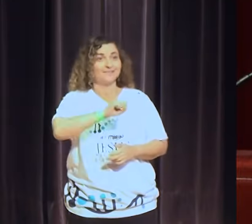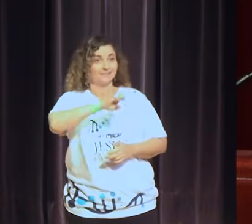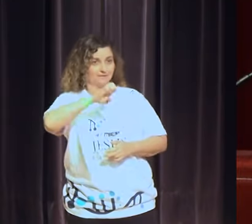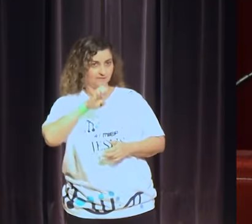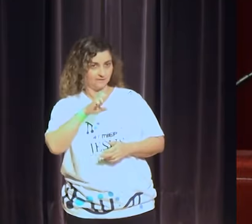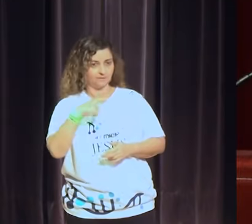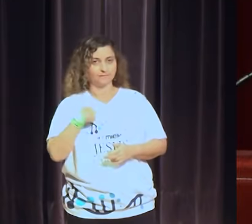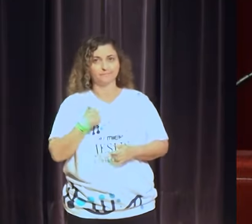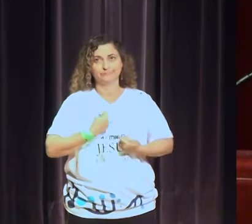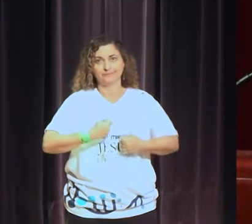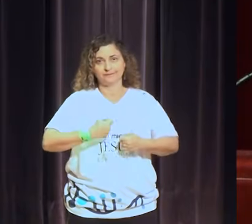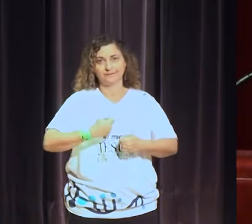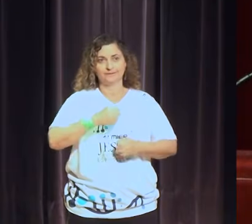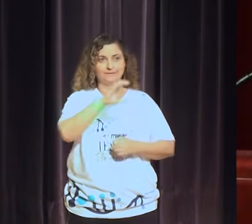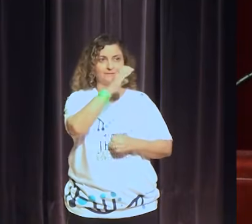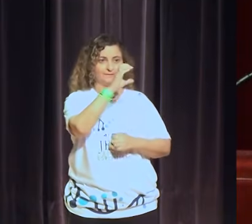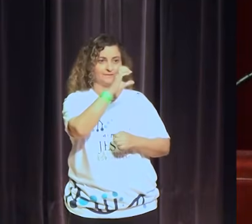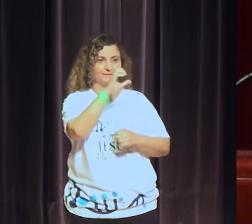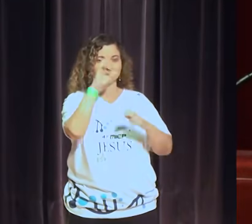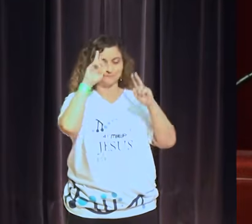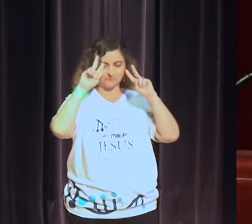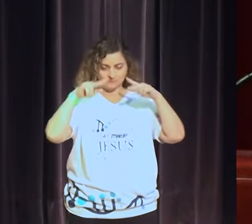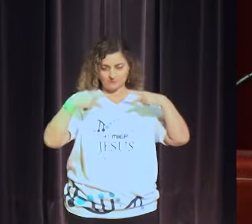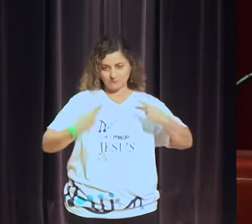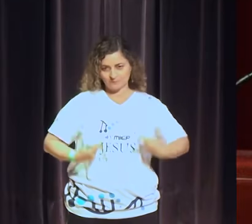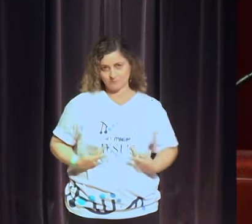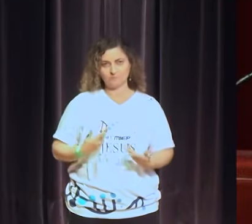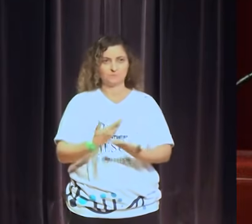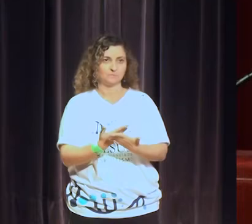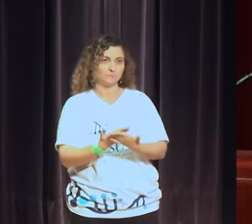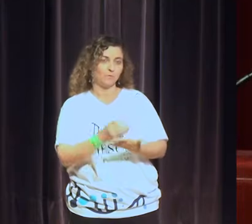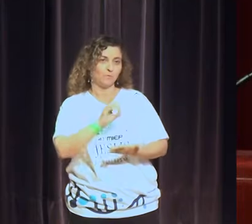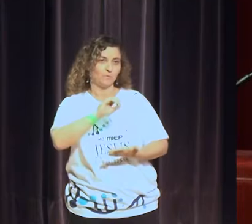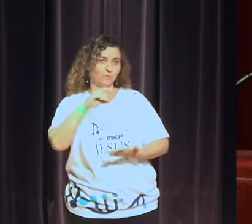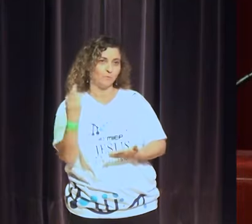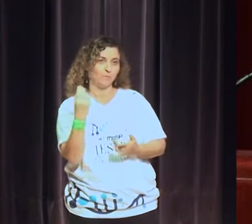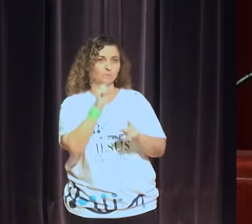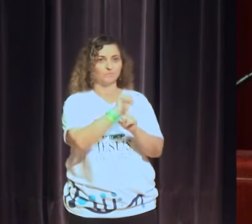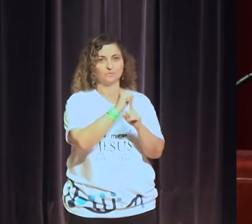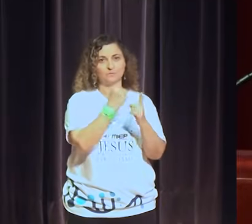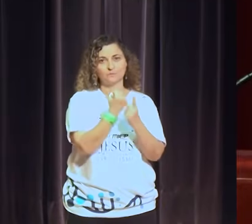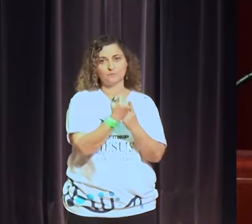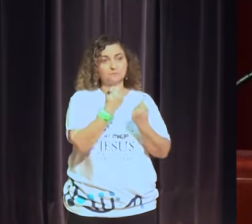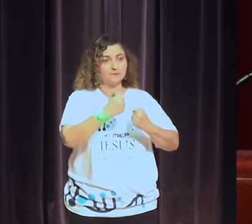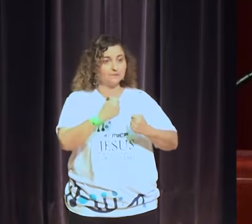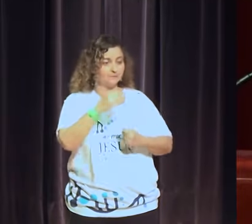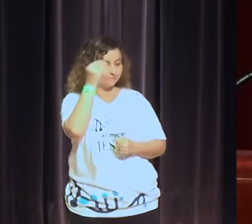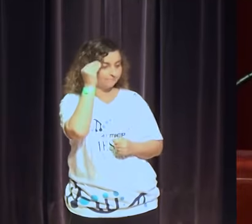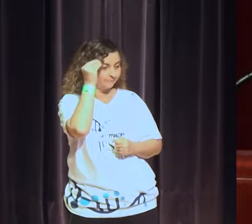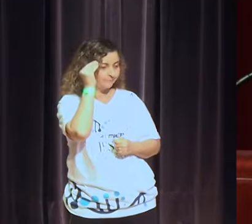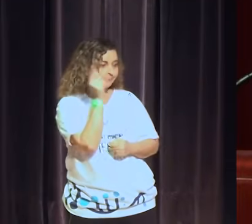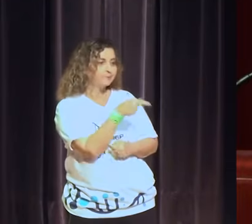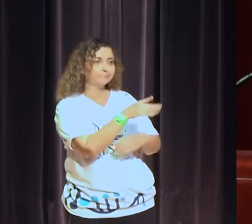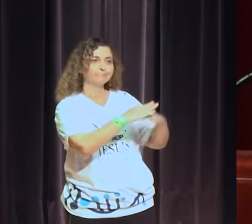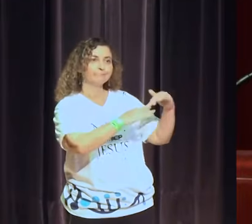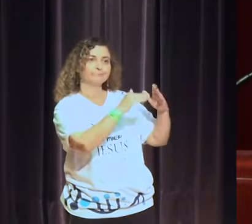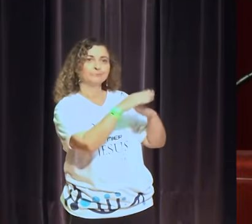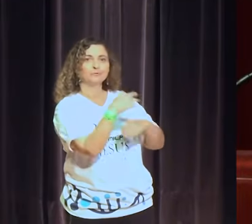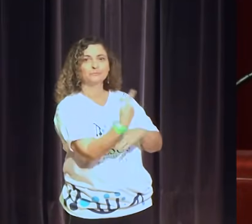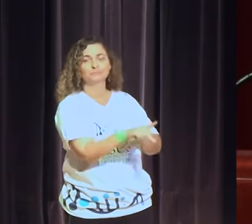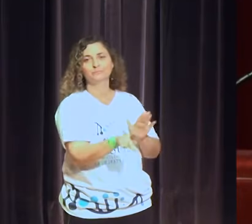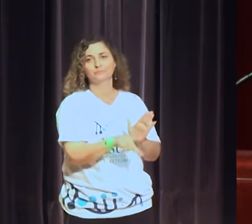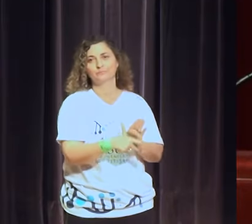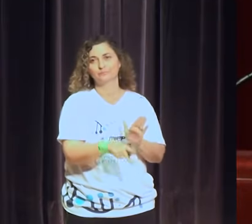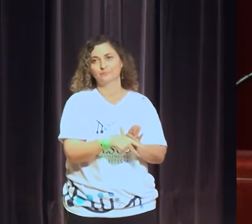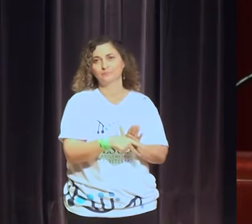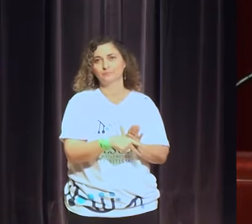alguém formado nessas áreas, que tivesse uma experiência, e esse tipo de discussão ela é mais